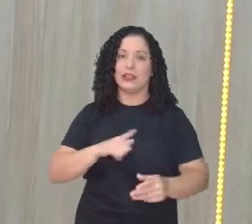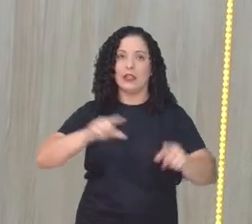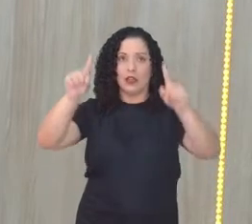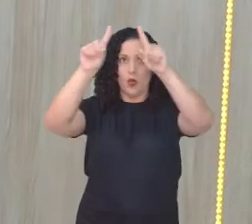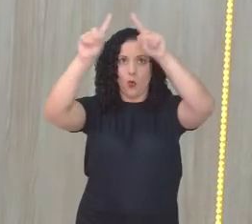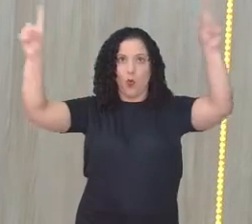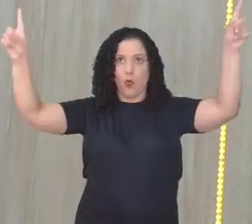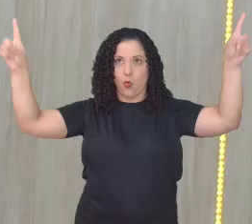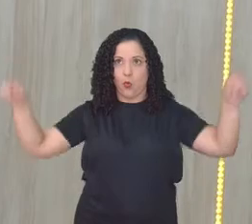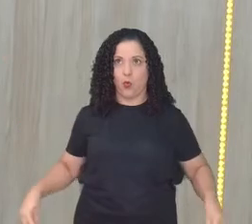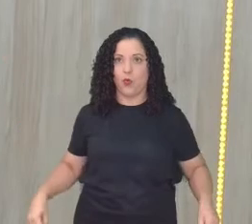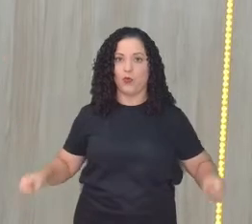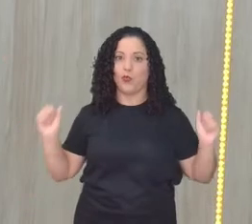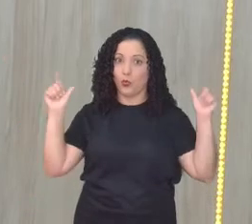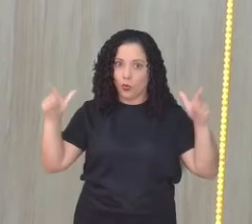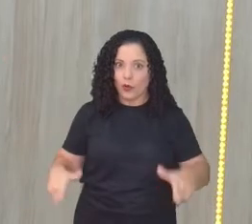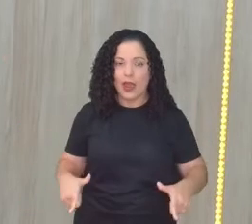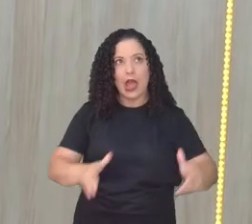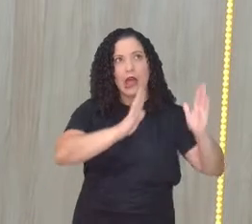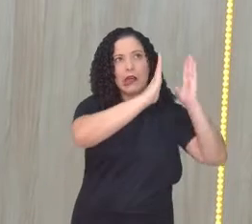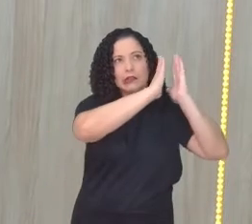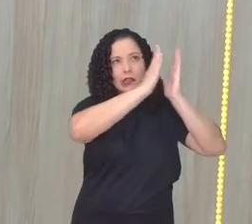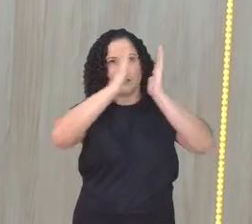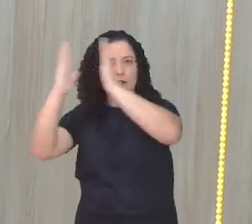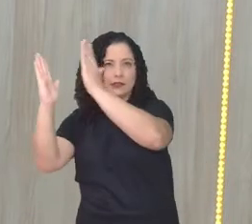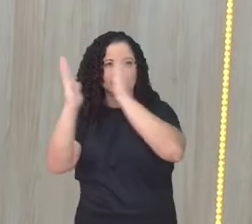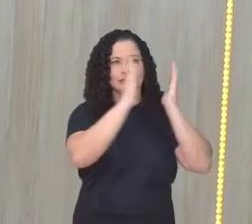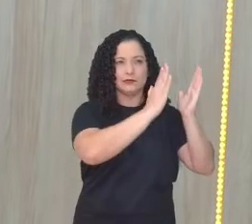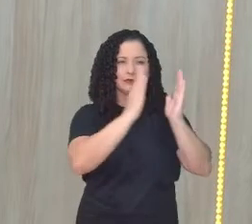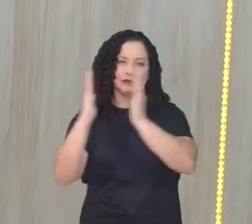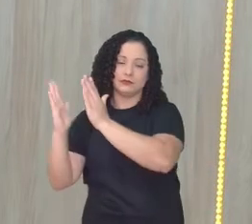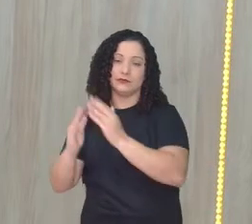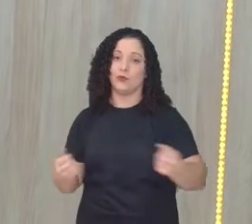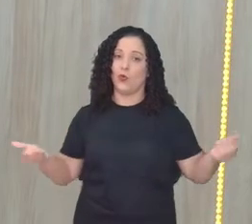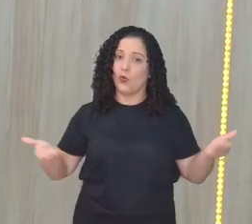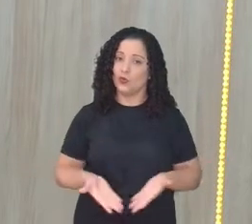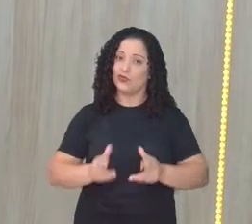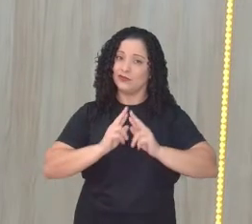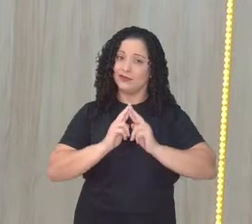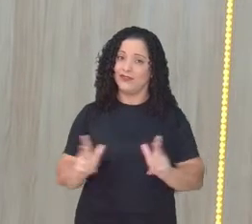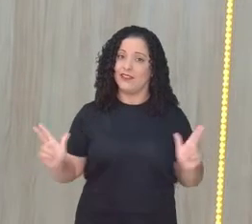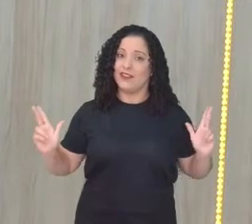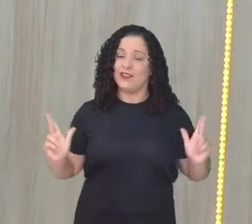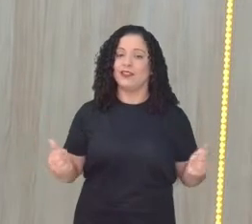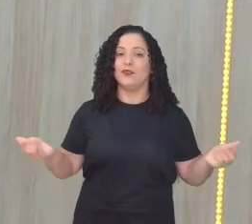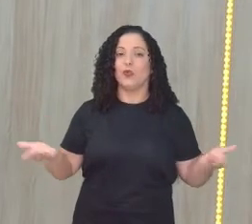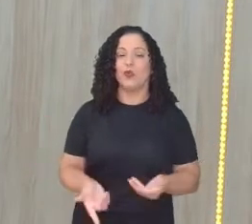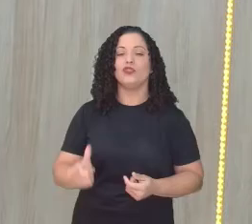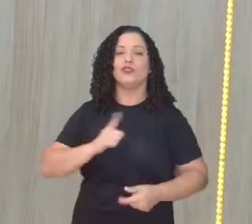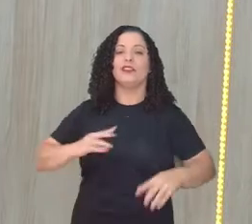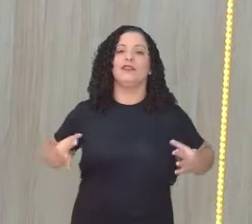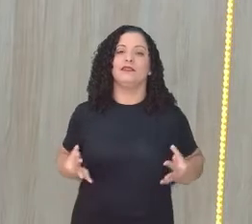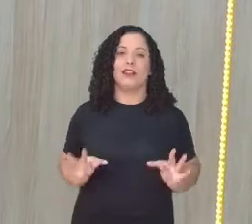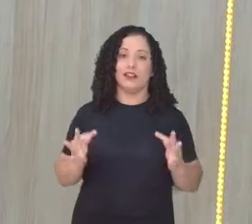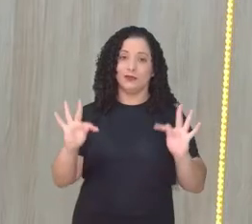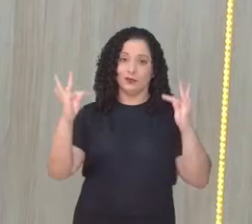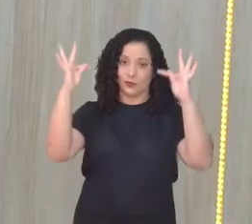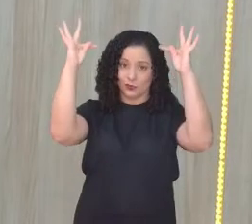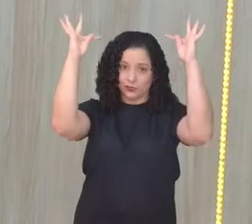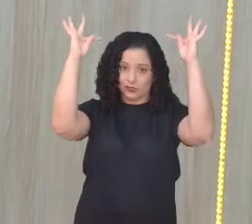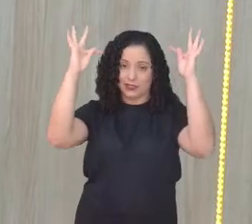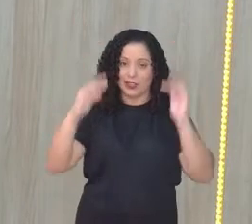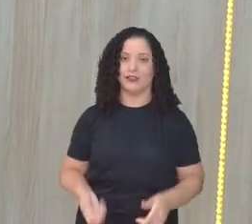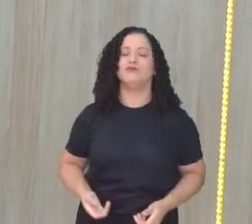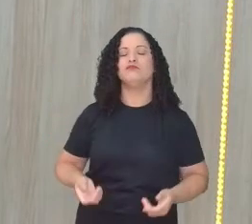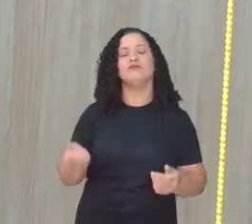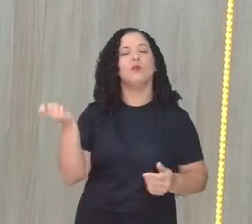grande espaço. Mas hoje a gente já tem aparelhos eletrônicos, né, como os leitores, né, de